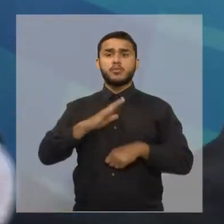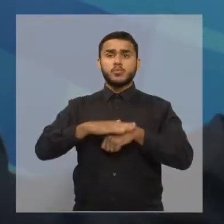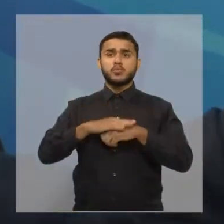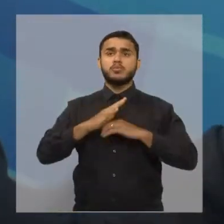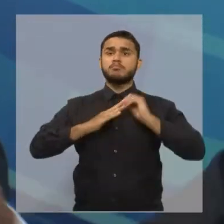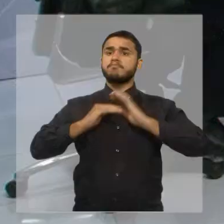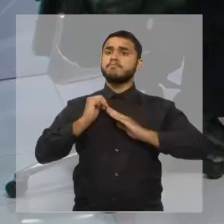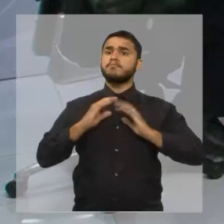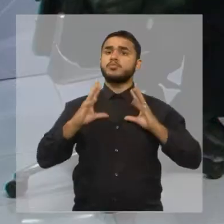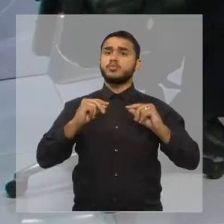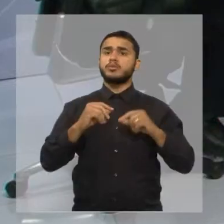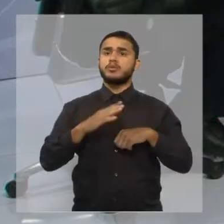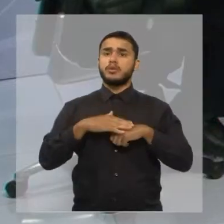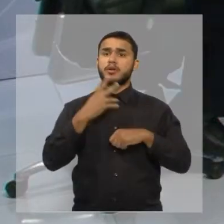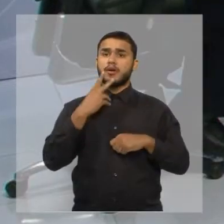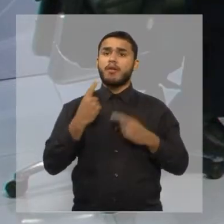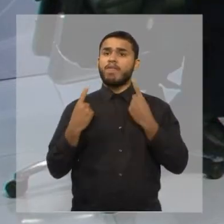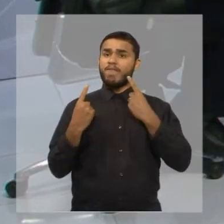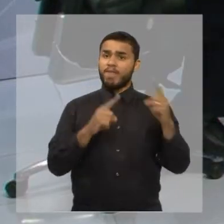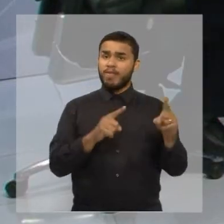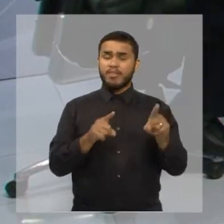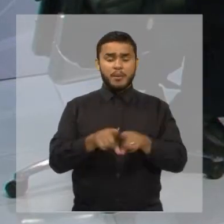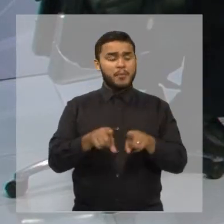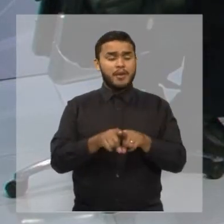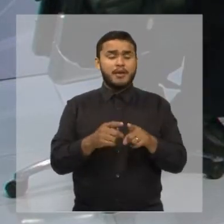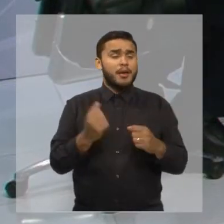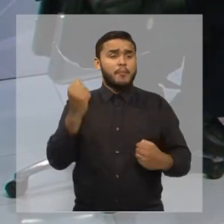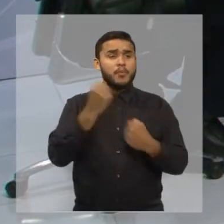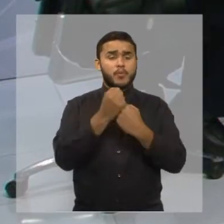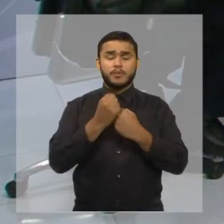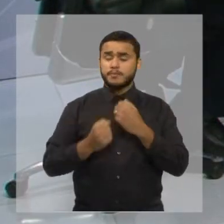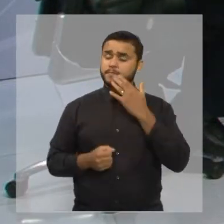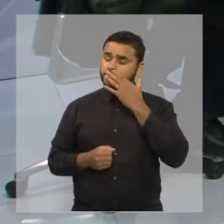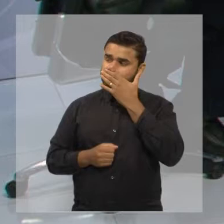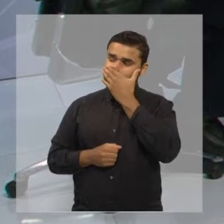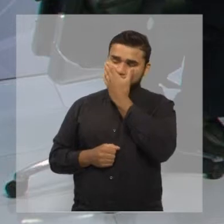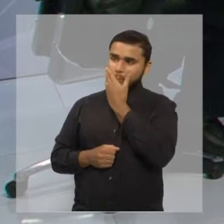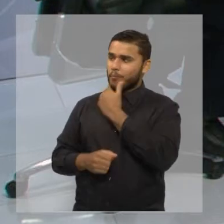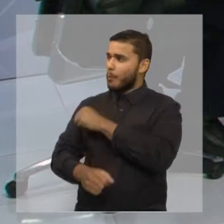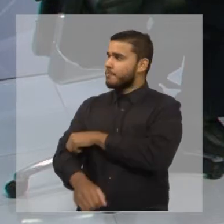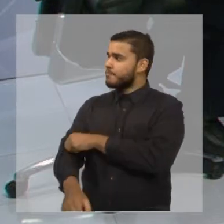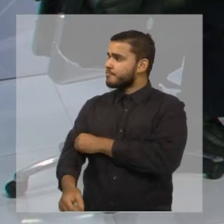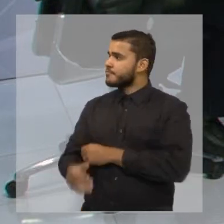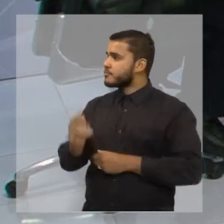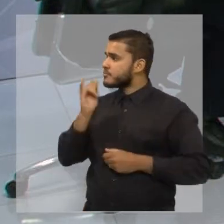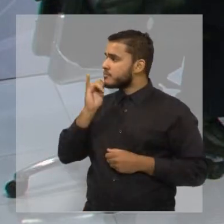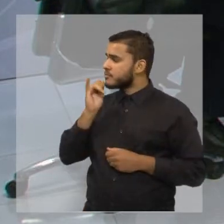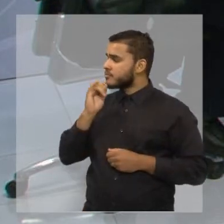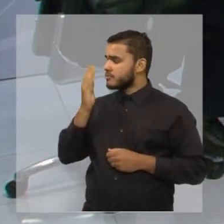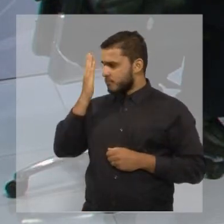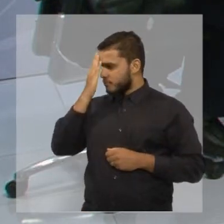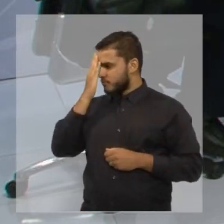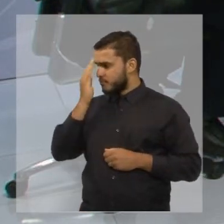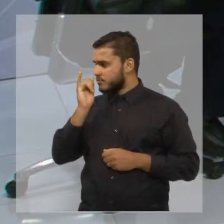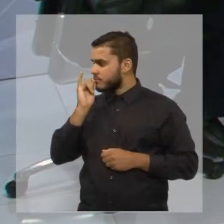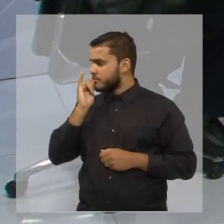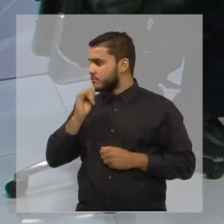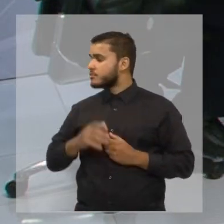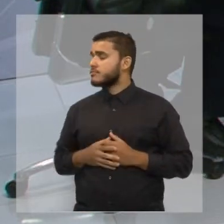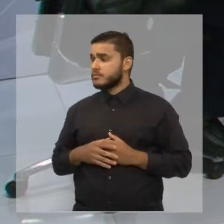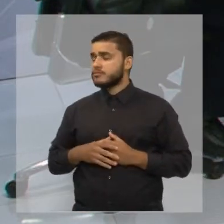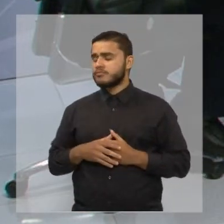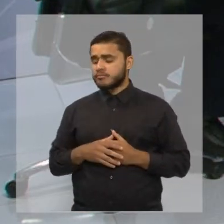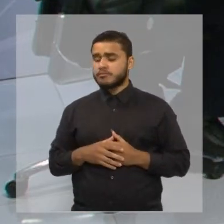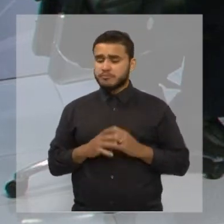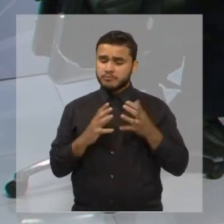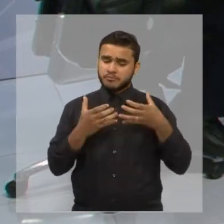dos progressistas, entre aspas. Se me permite aqui, para corroborar do seu raciocínio e recorrendo um pouco à história recente, verdade, a